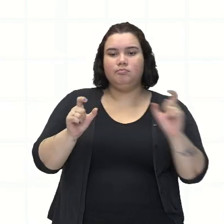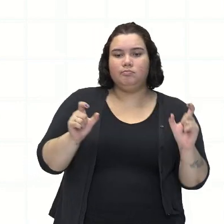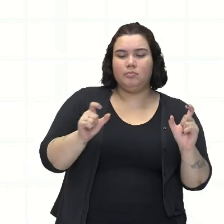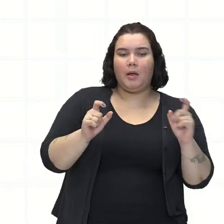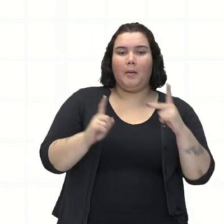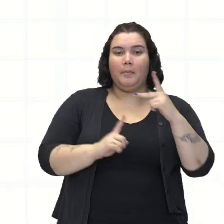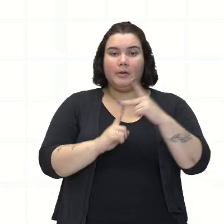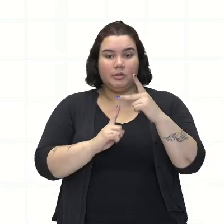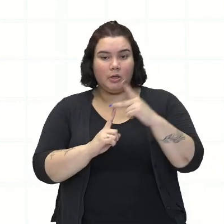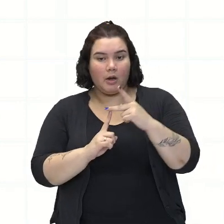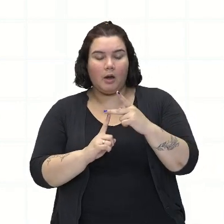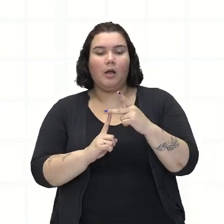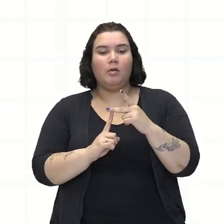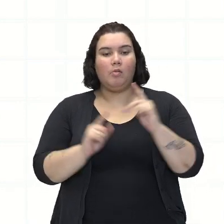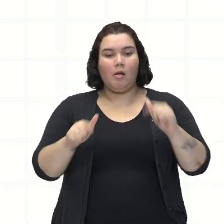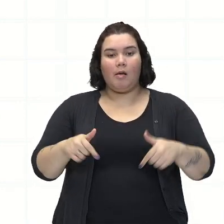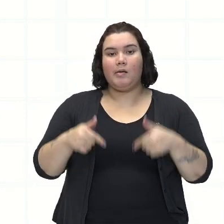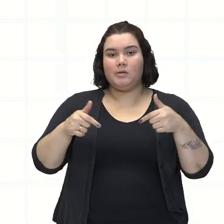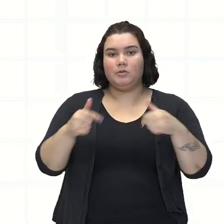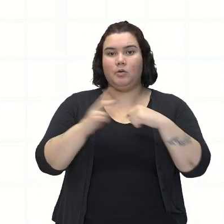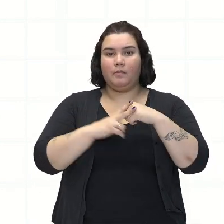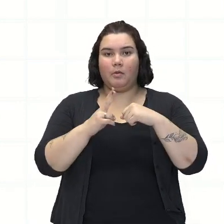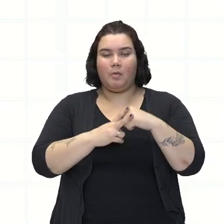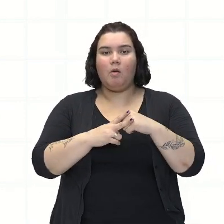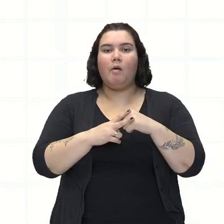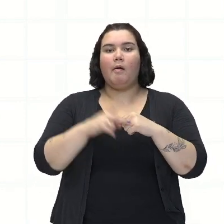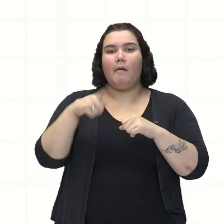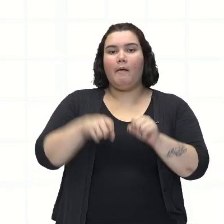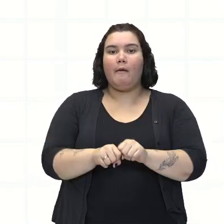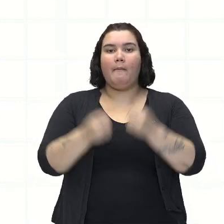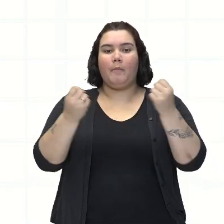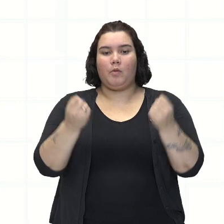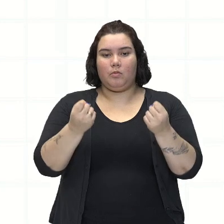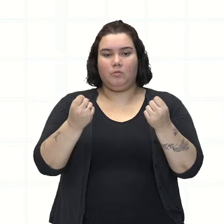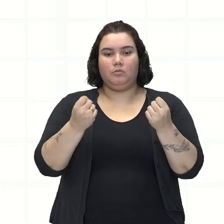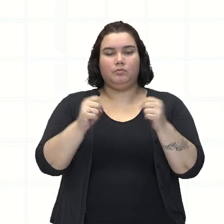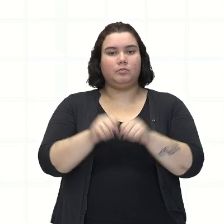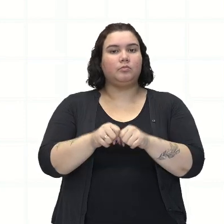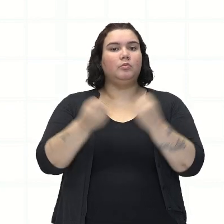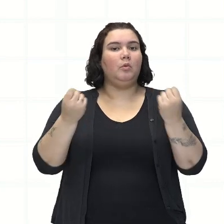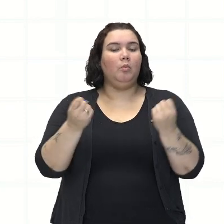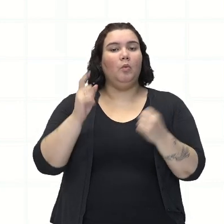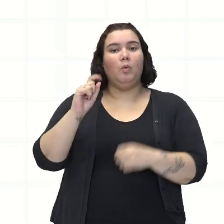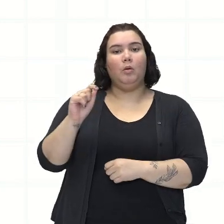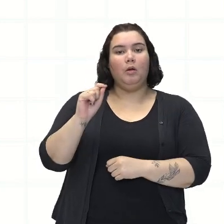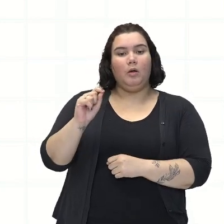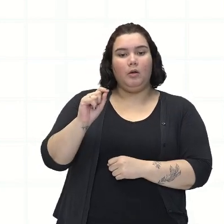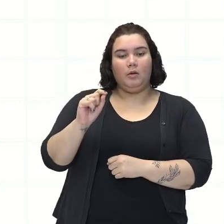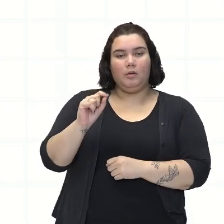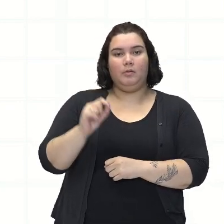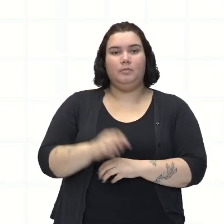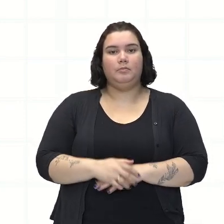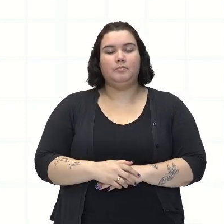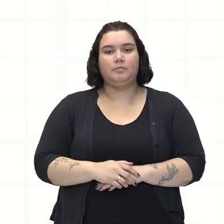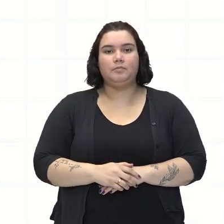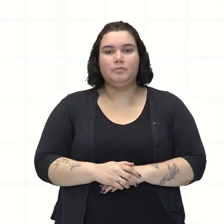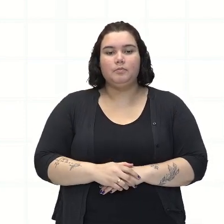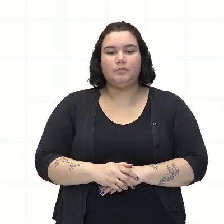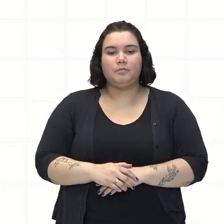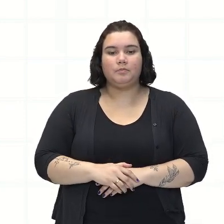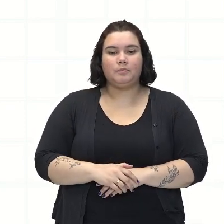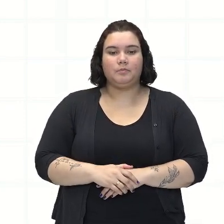A ação verbal quebrou. Mas quebrou, né? Fica aí a